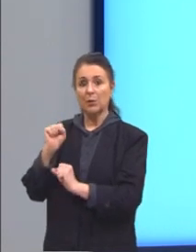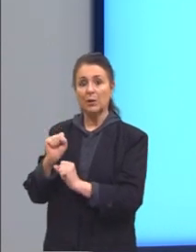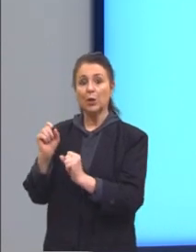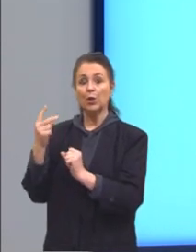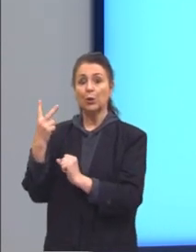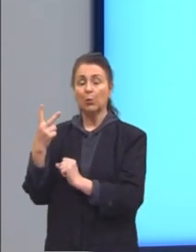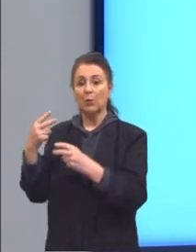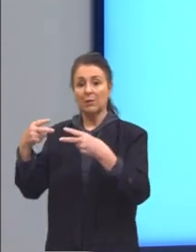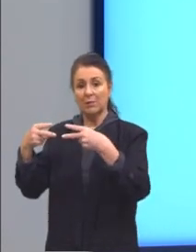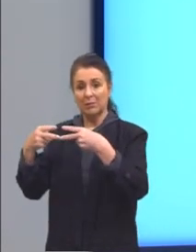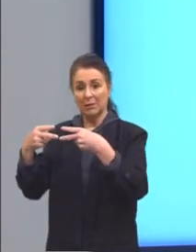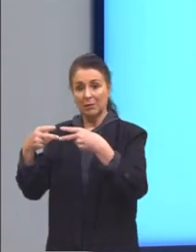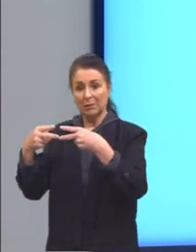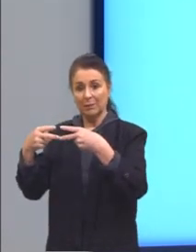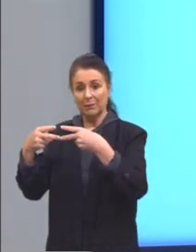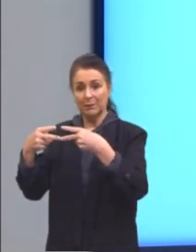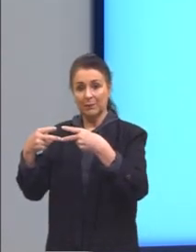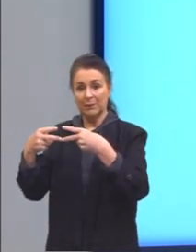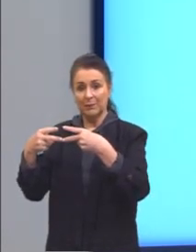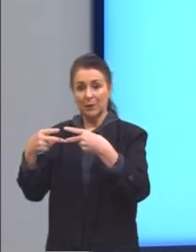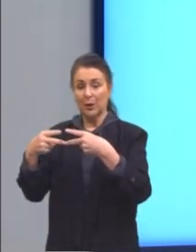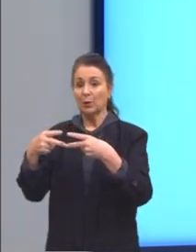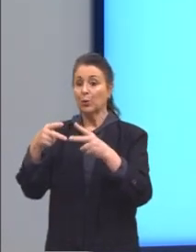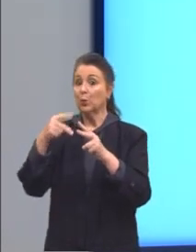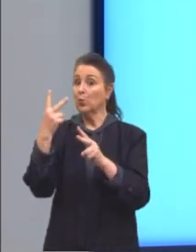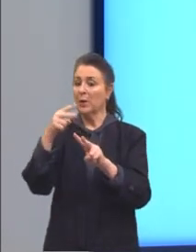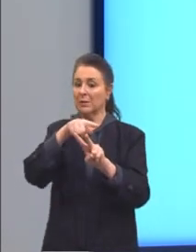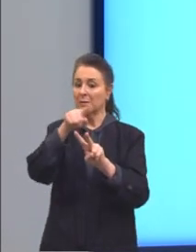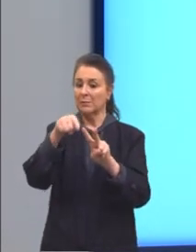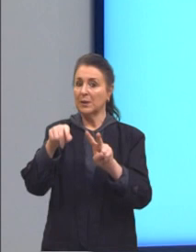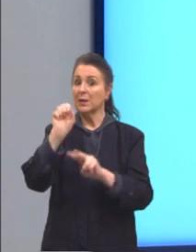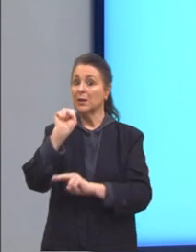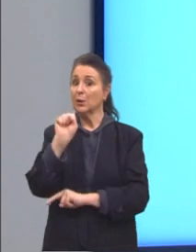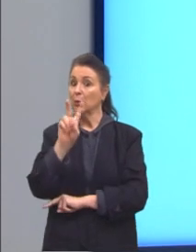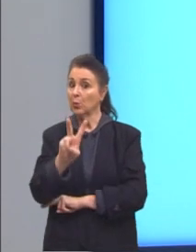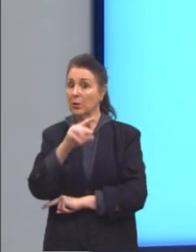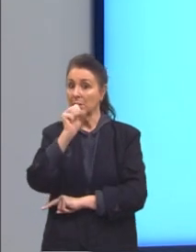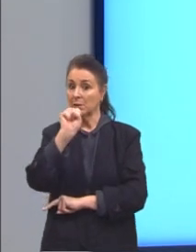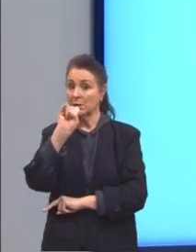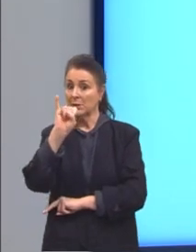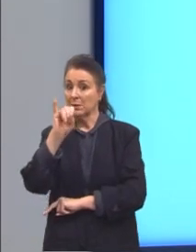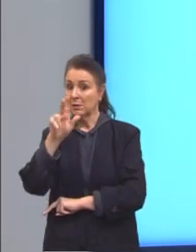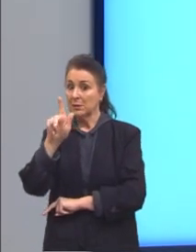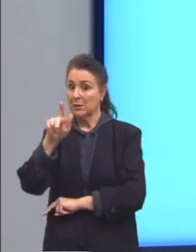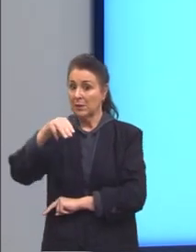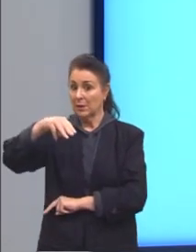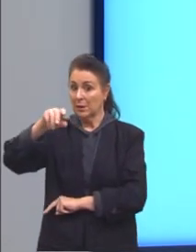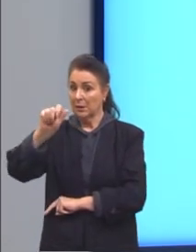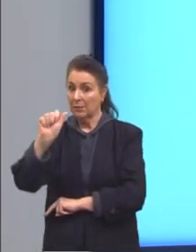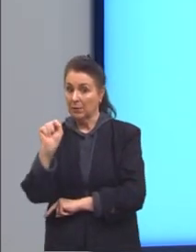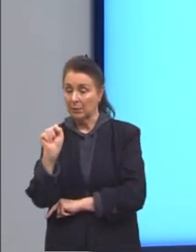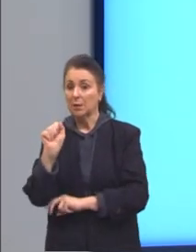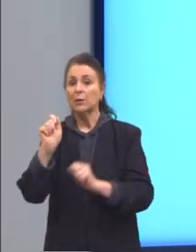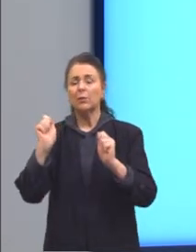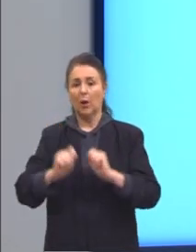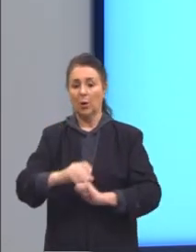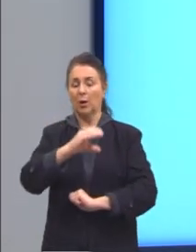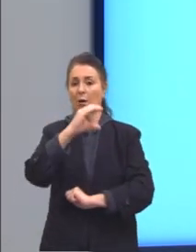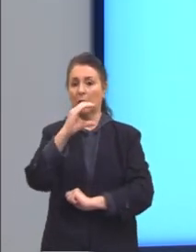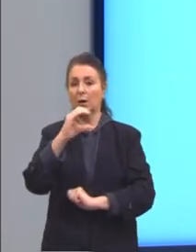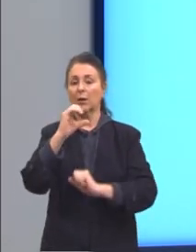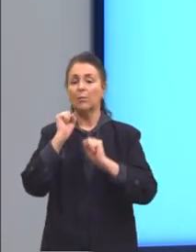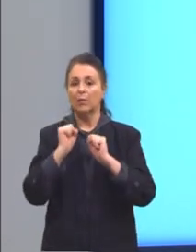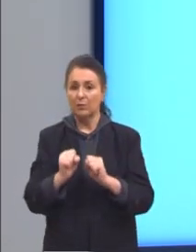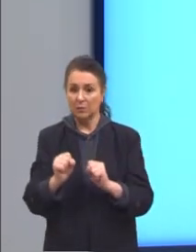ligações pi e duas ligações sigmas então há uma probabilidade né a possibilidade do carbono